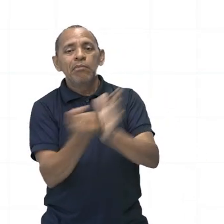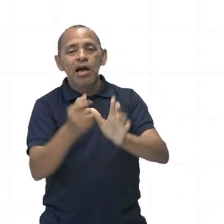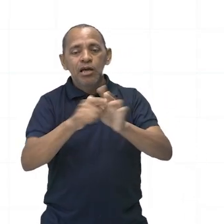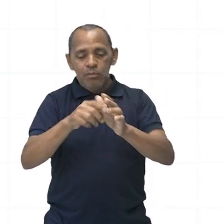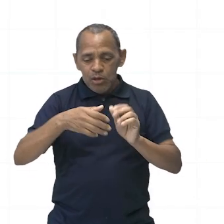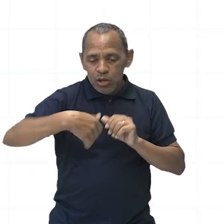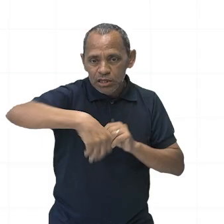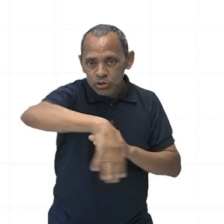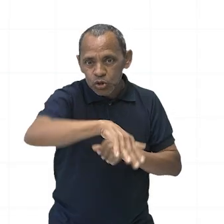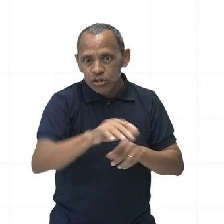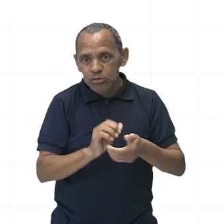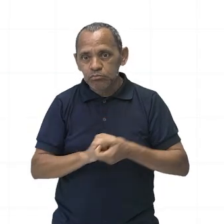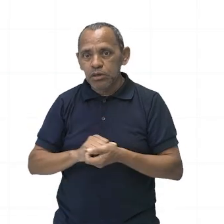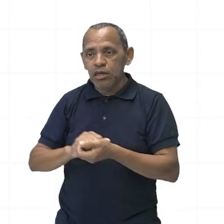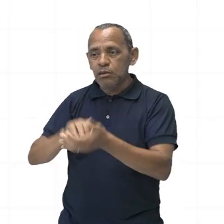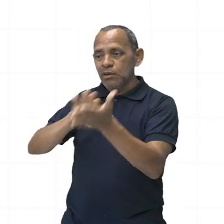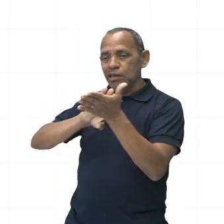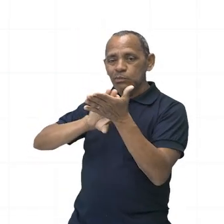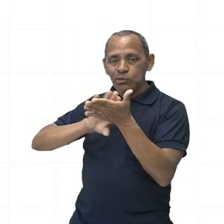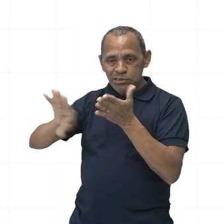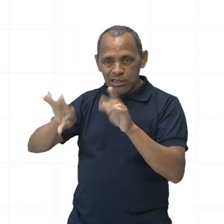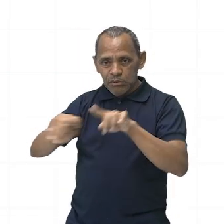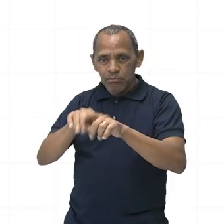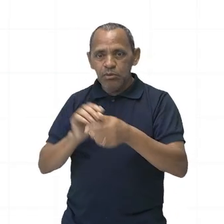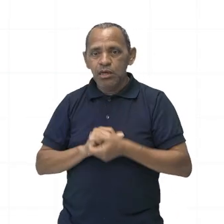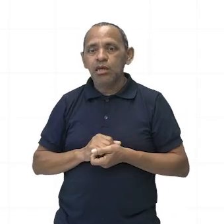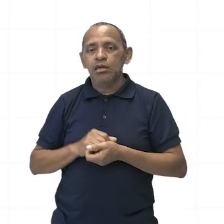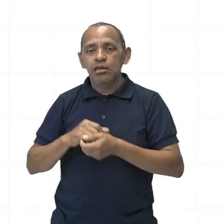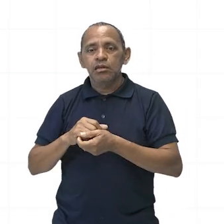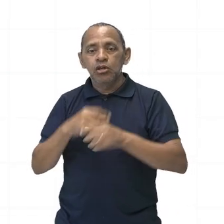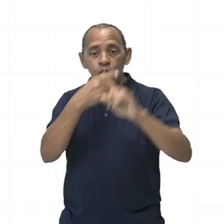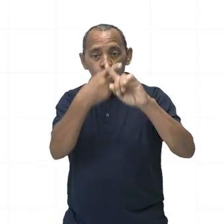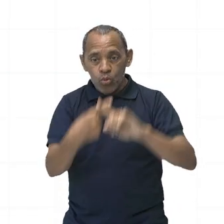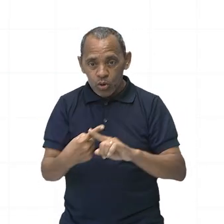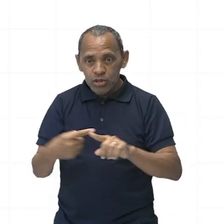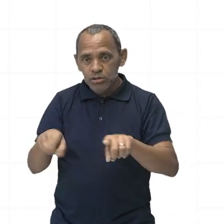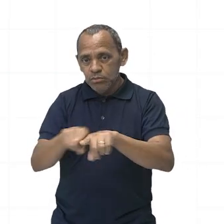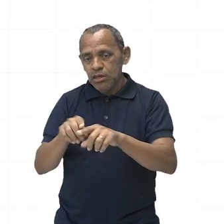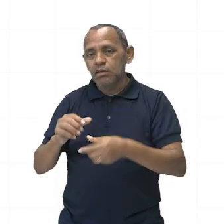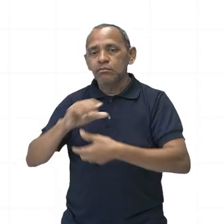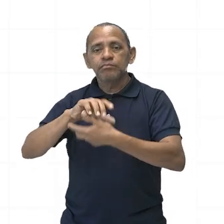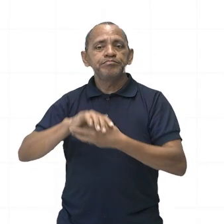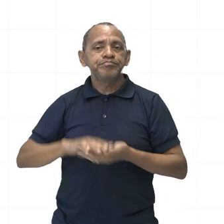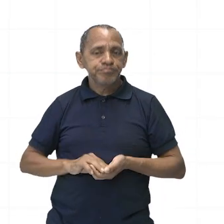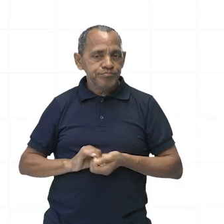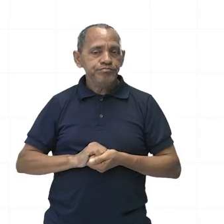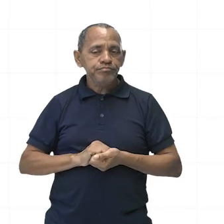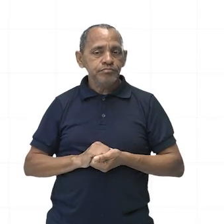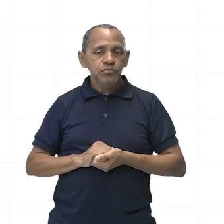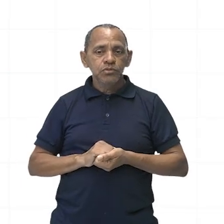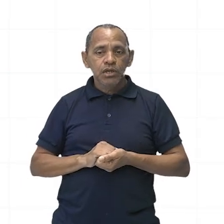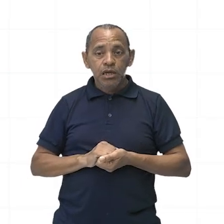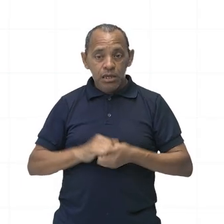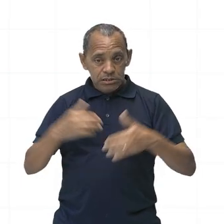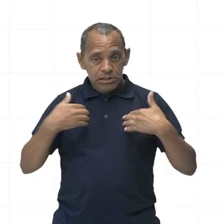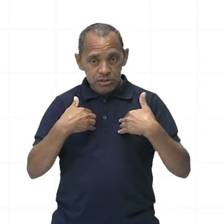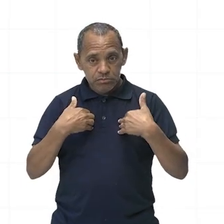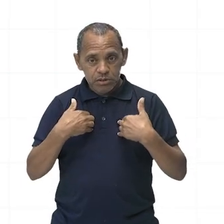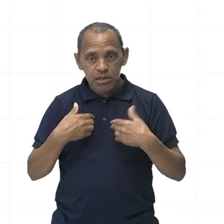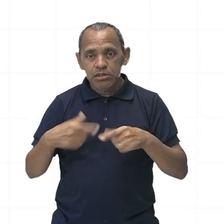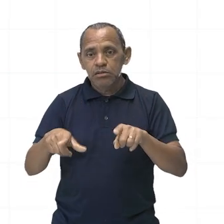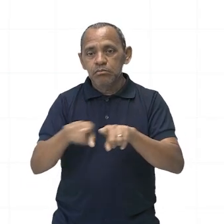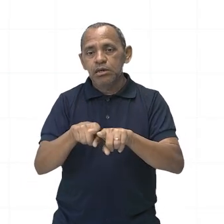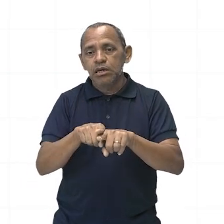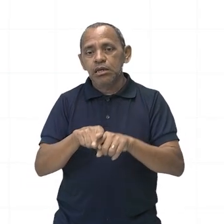afastar concorrentes. Também, em relação à atração de parceiros, os sons podem ser usados para cortejar ou